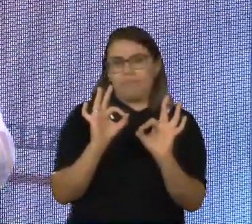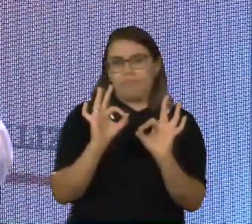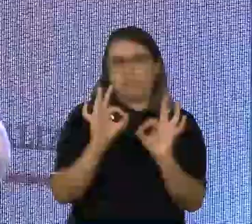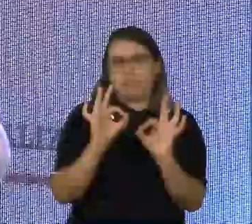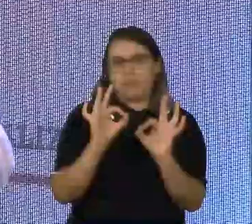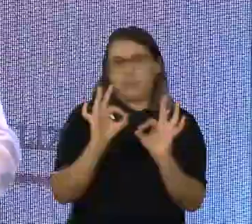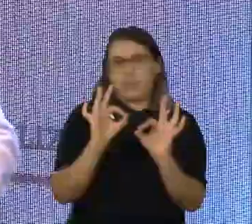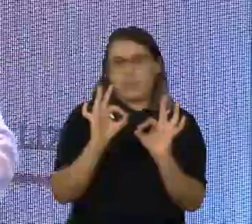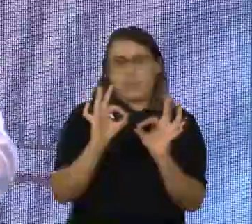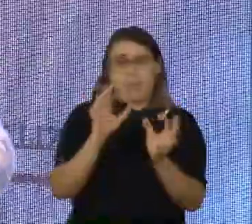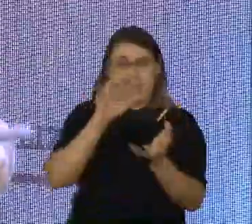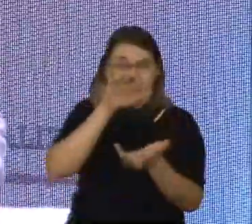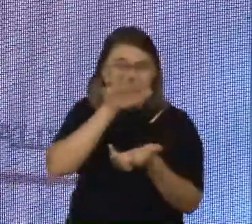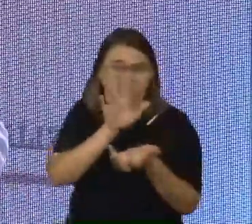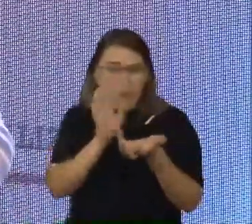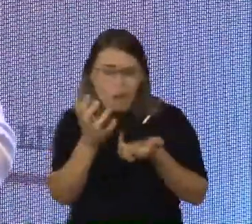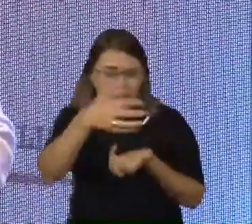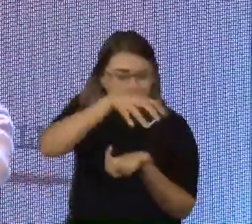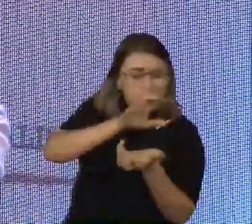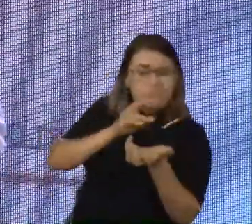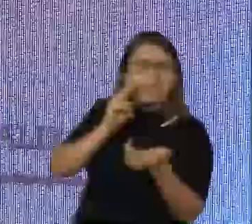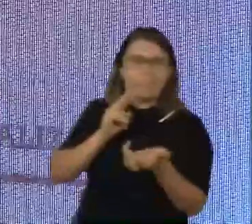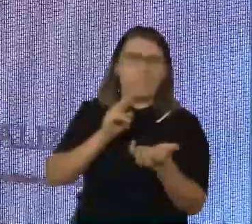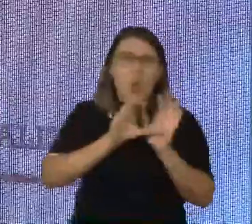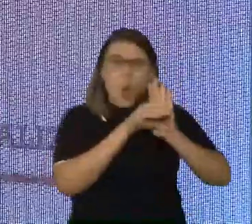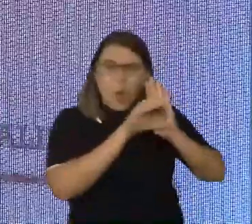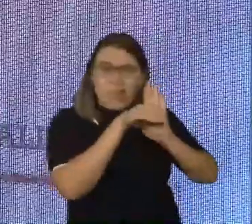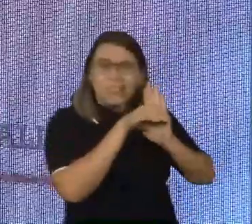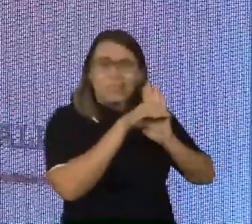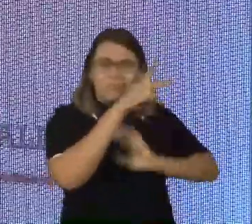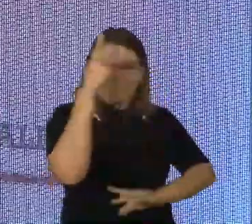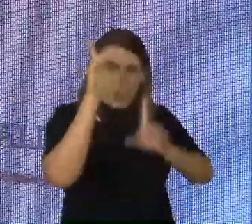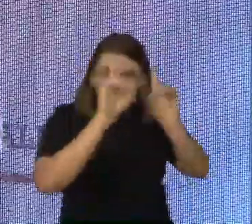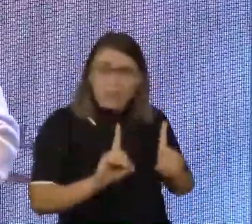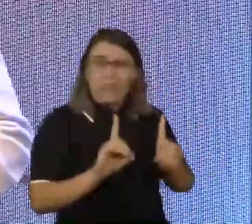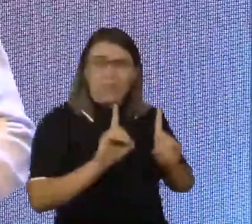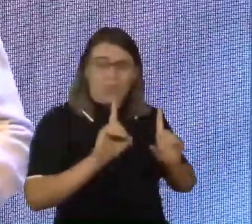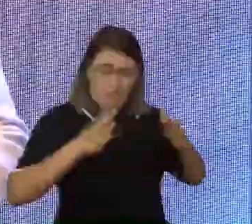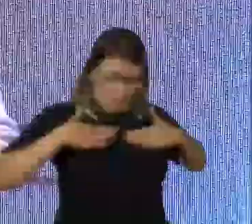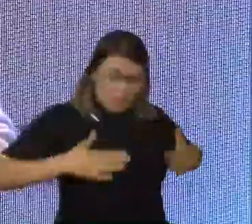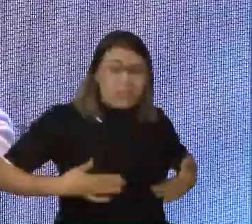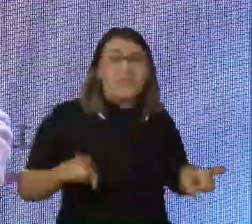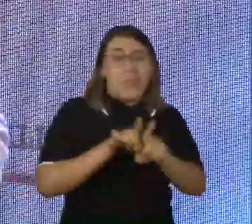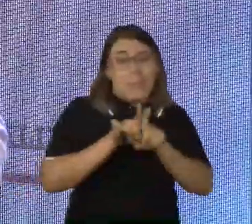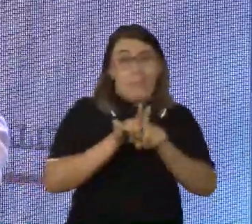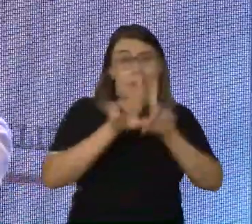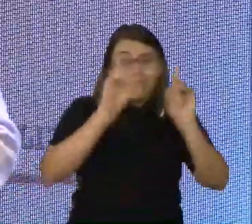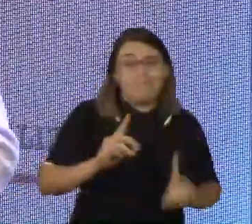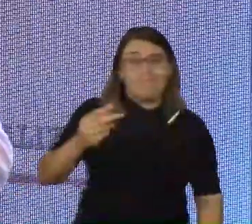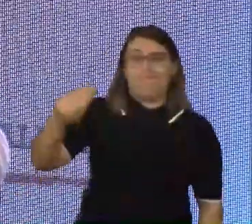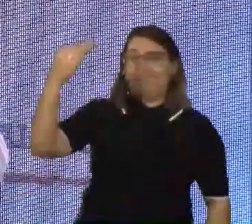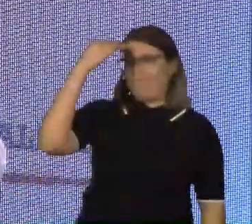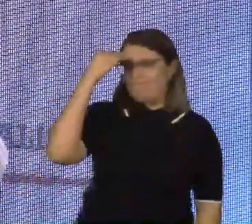Essa bola de cristal e esses conceitos afetam muito as pessoas com deficiência física e intelectual, ainda